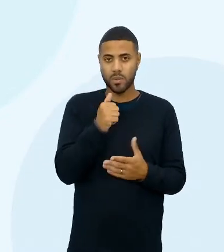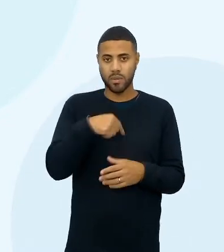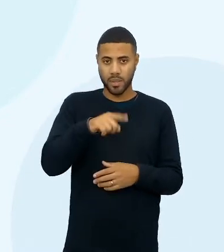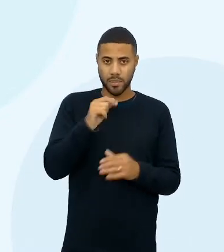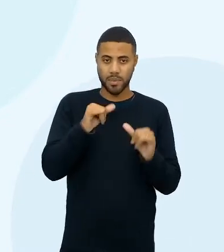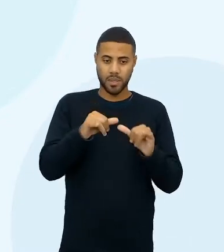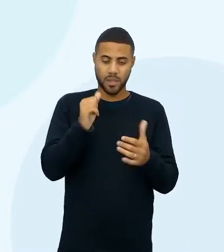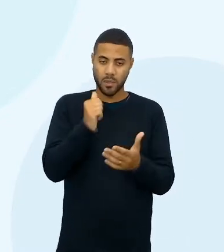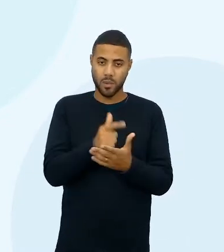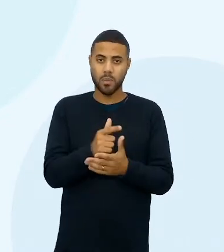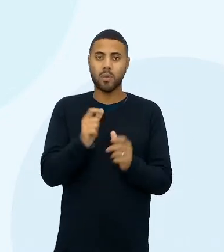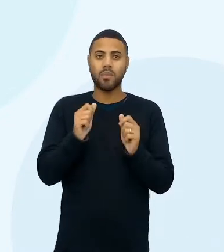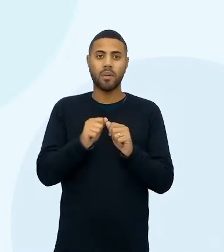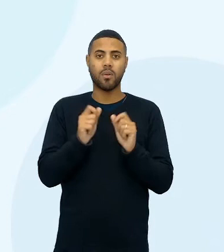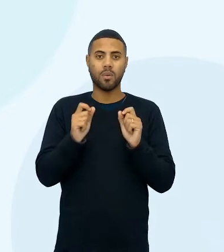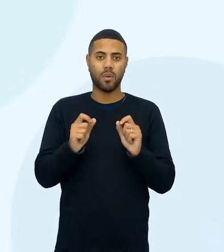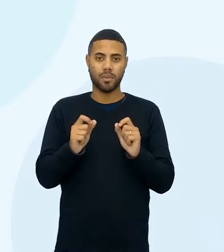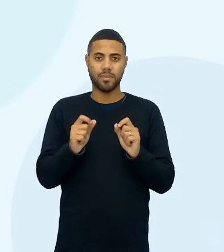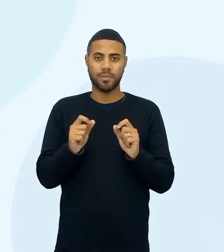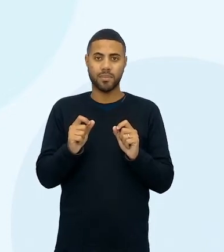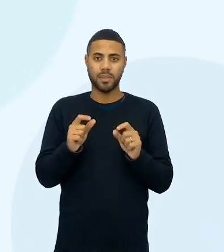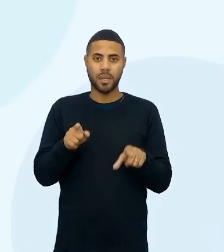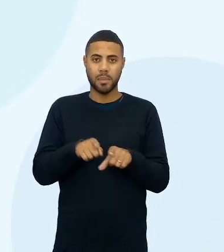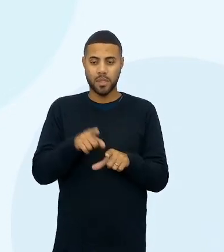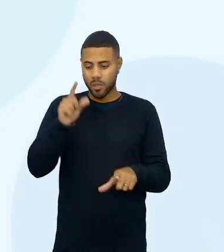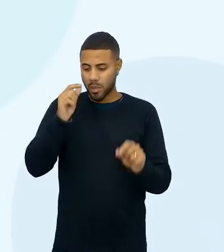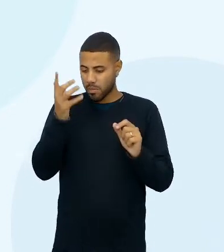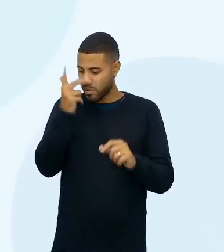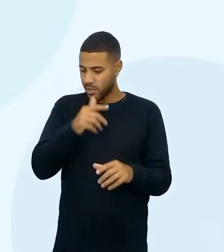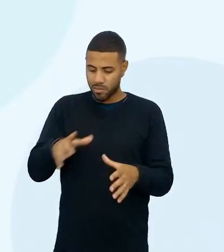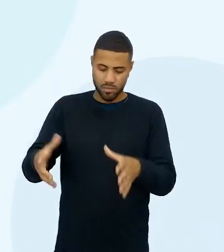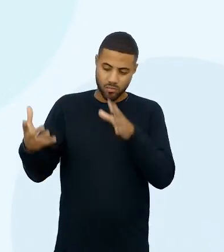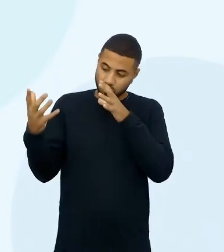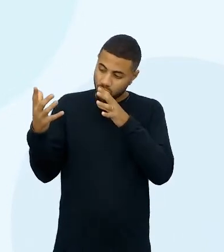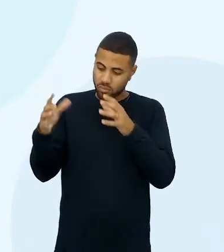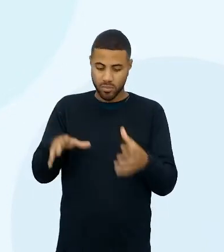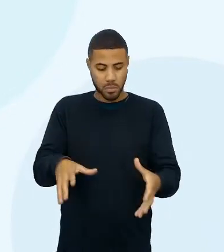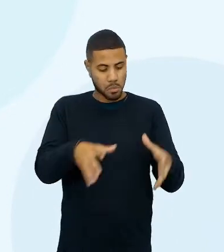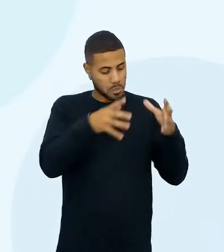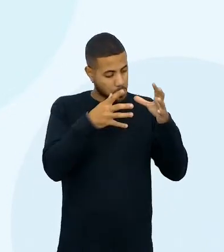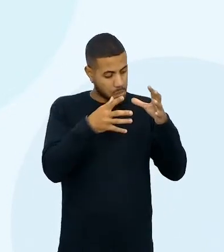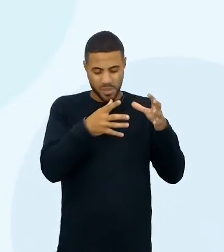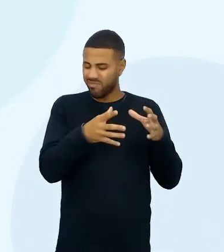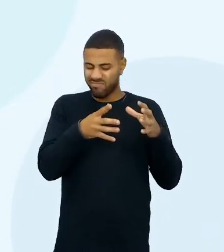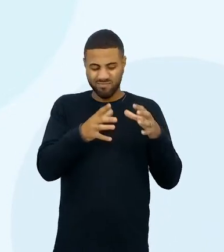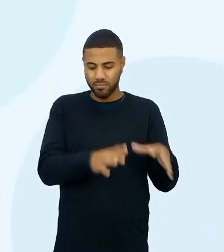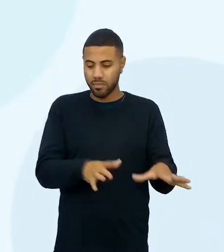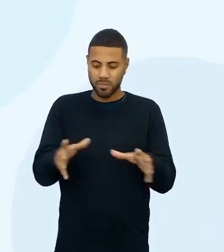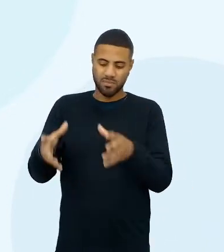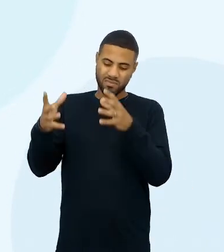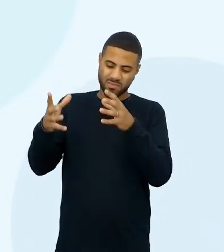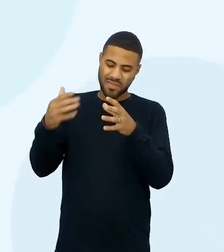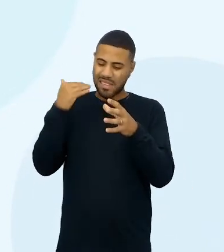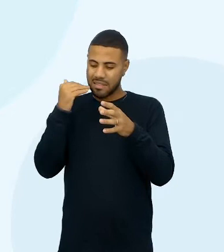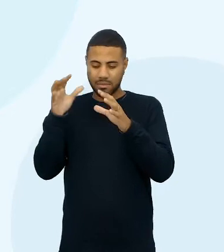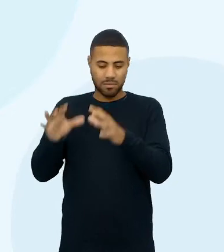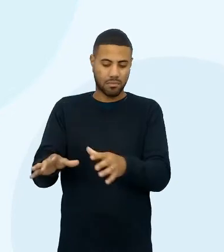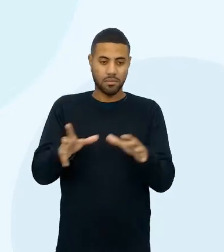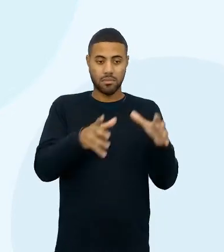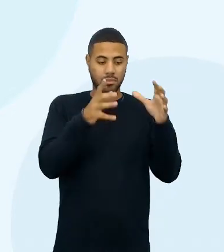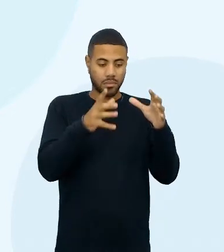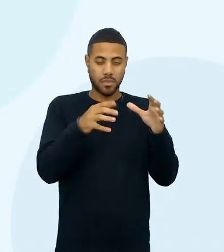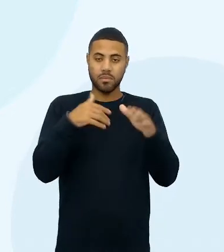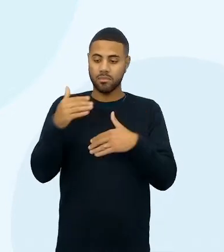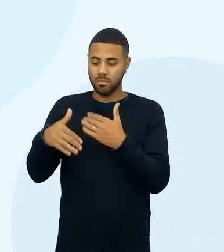supermercado, você faz o quê, meu amigo? Escolhe o mais bonitinho, tá? Essa daqui tá machucadinha, tá queimada,